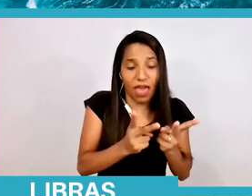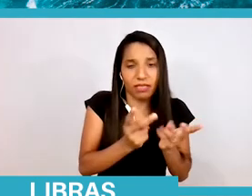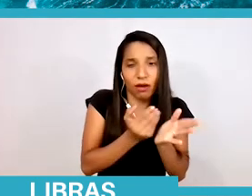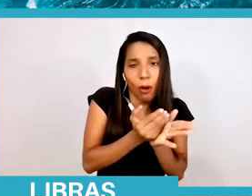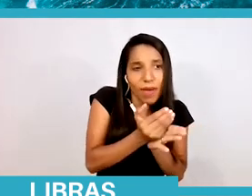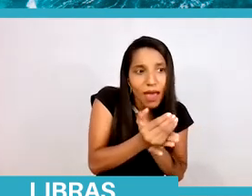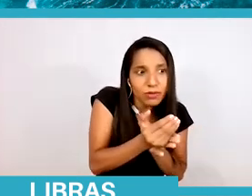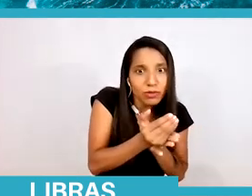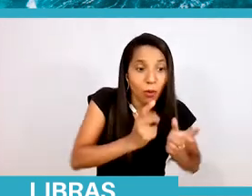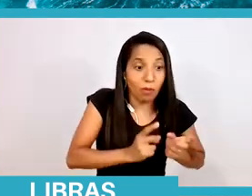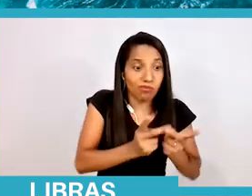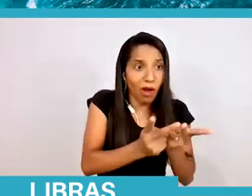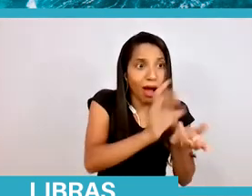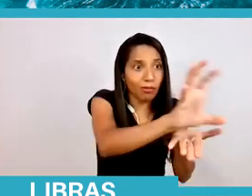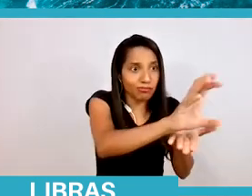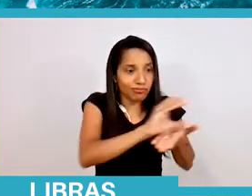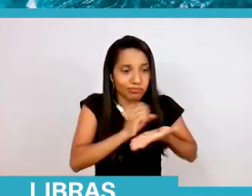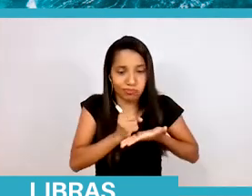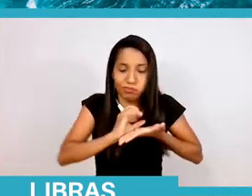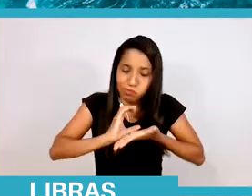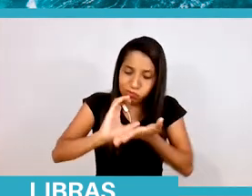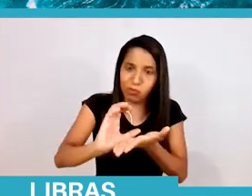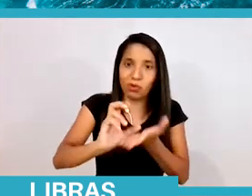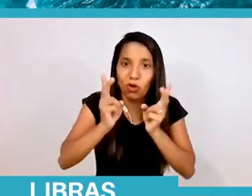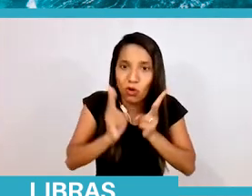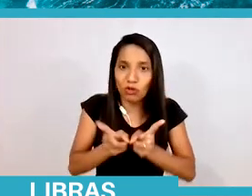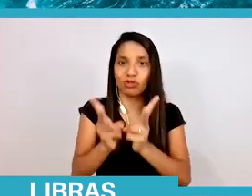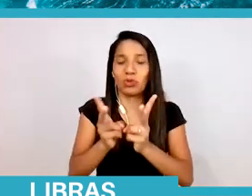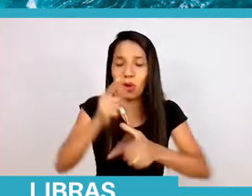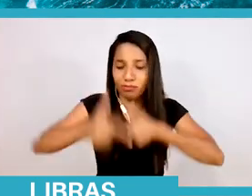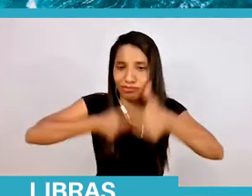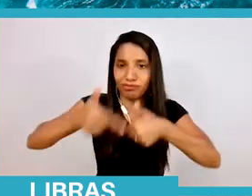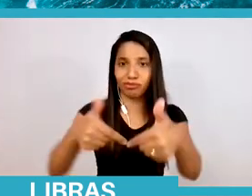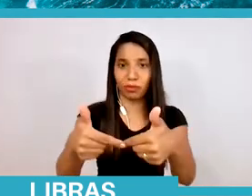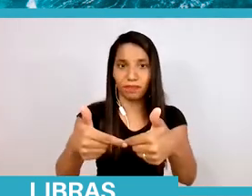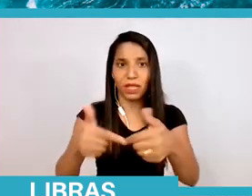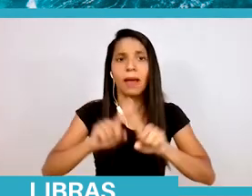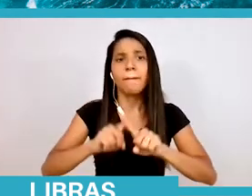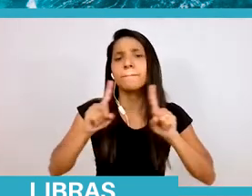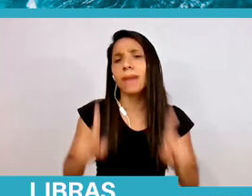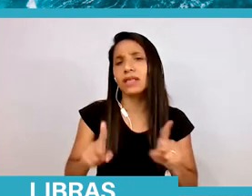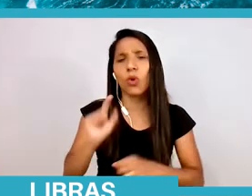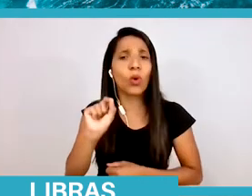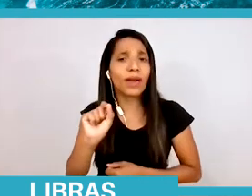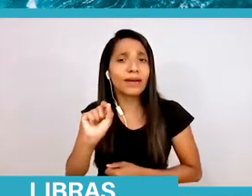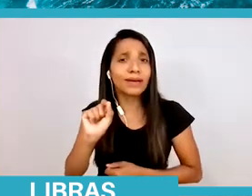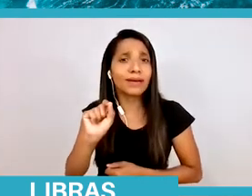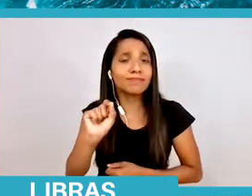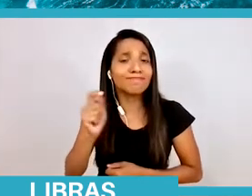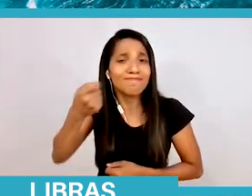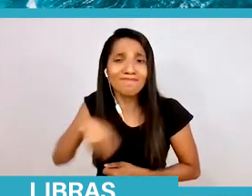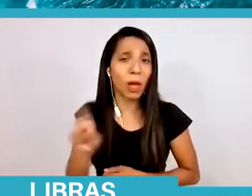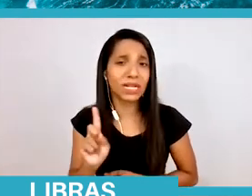tá? E o que a gente não precisa para empreender bootstrapping? Primeiro, ter dinheiro.